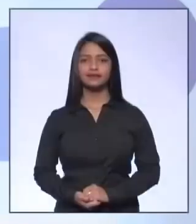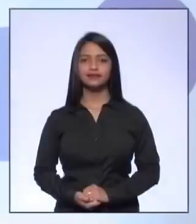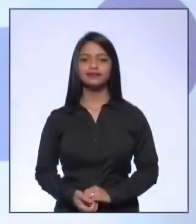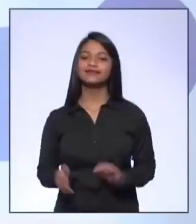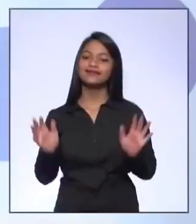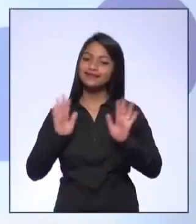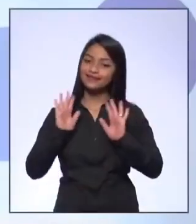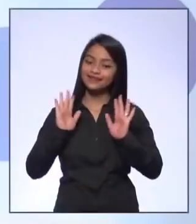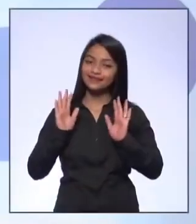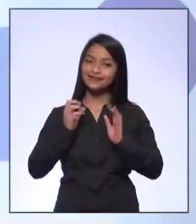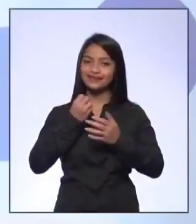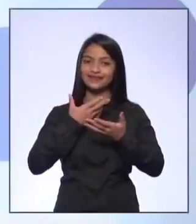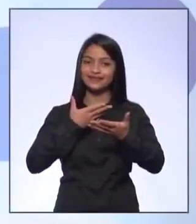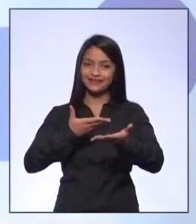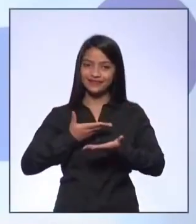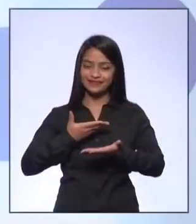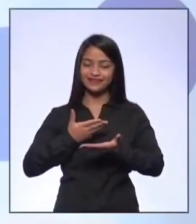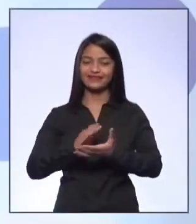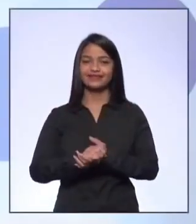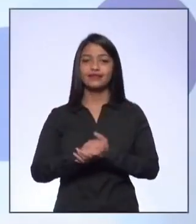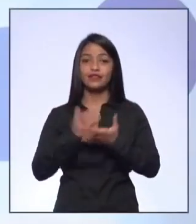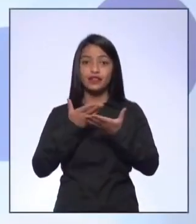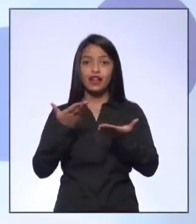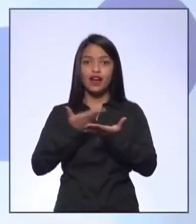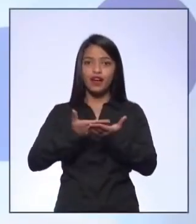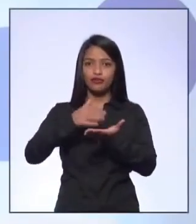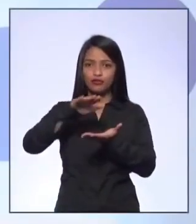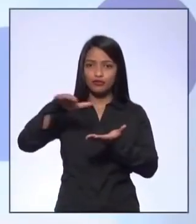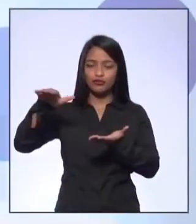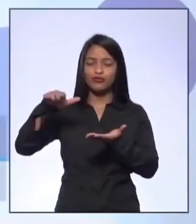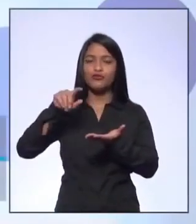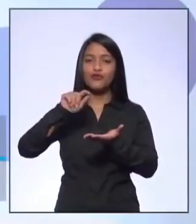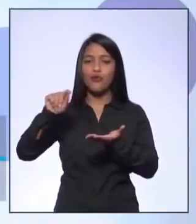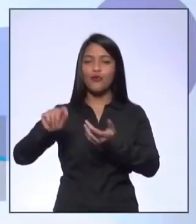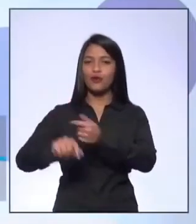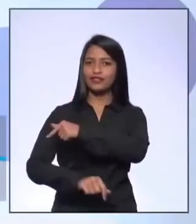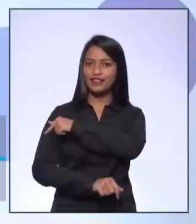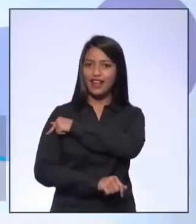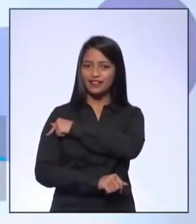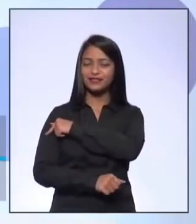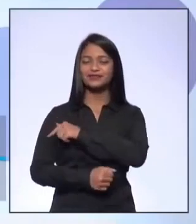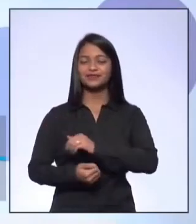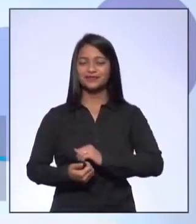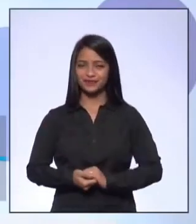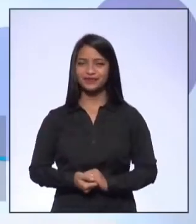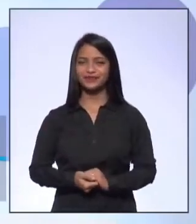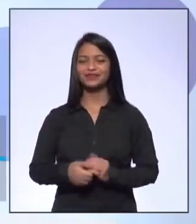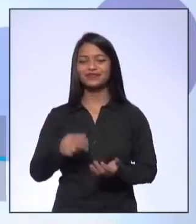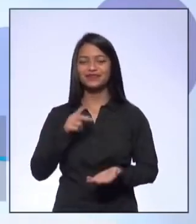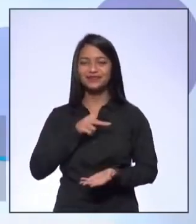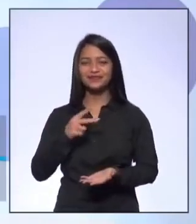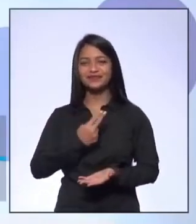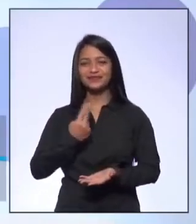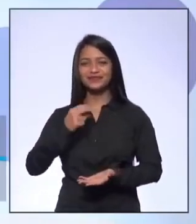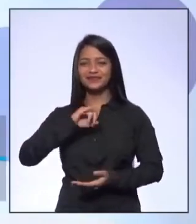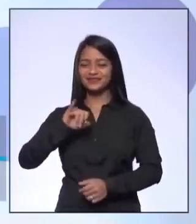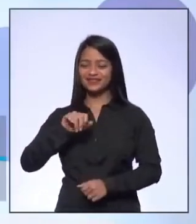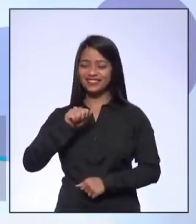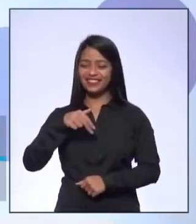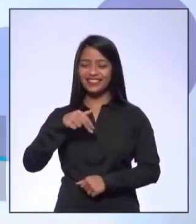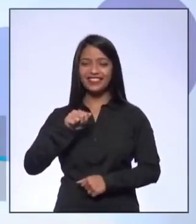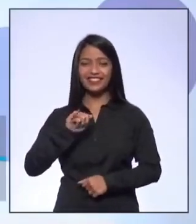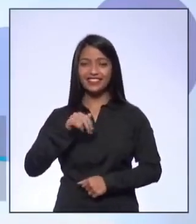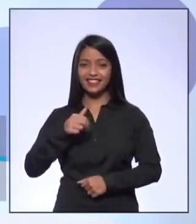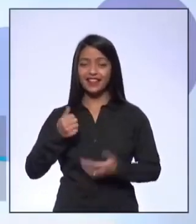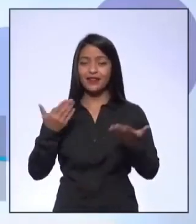Olá, sejam bem-vindos, estudantes do 7º ano do Ensino Fundamental. Eu sou a professora Janaína Jardim, estamos aqui para mais